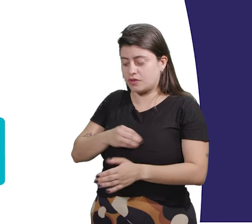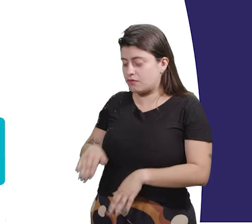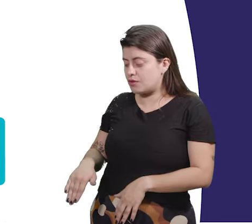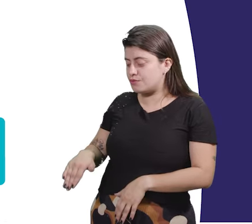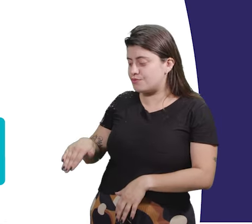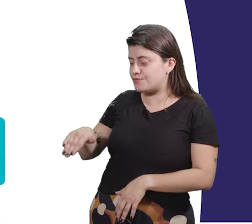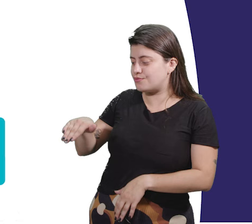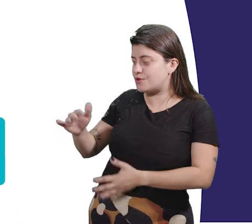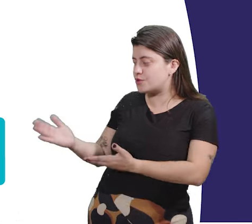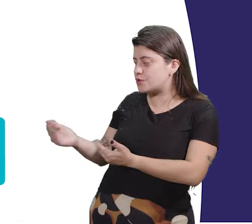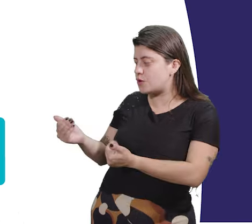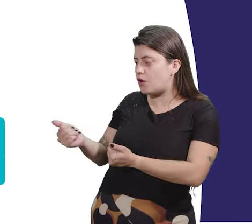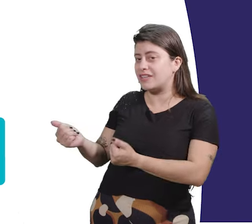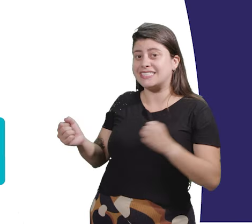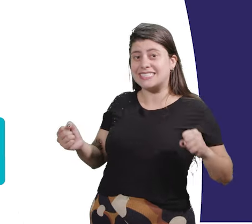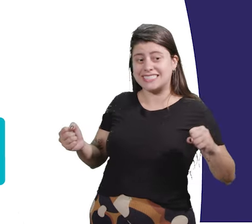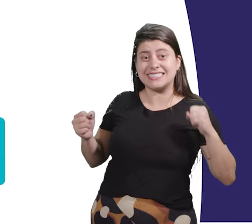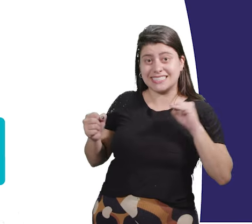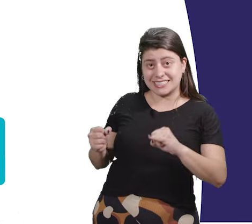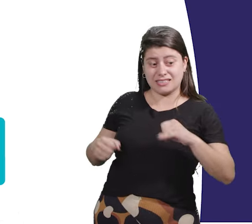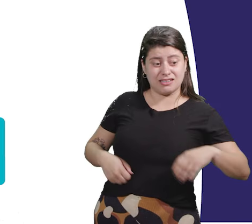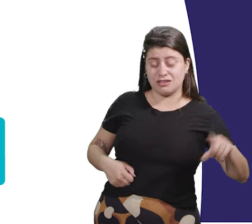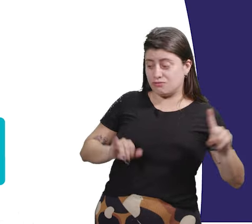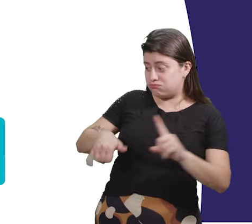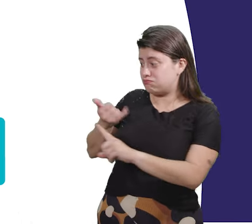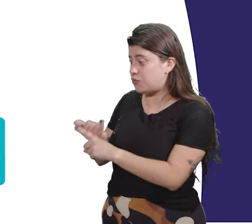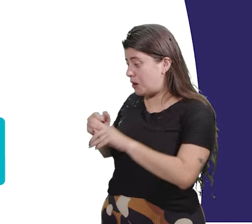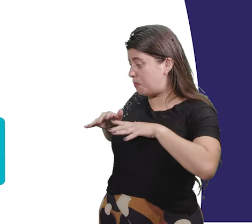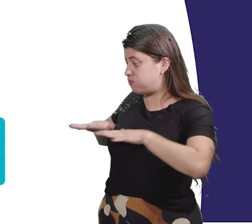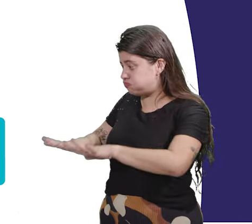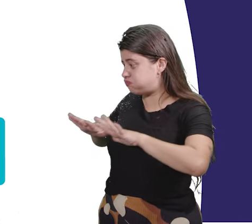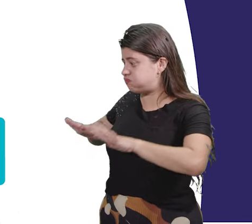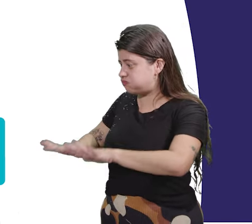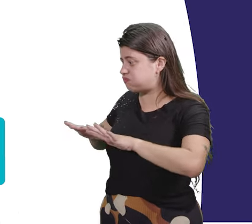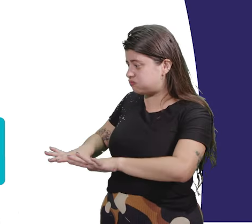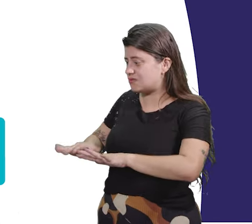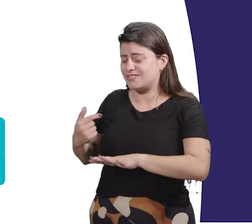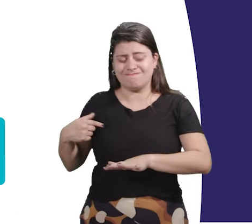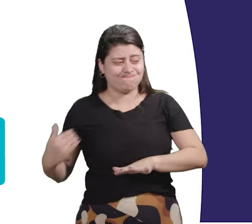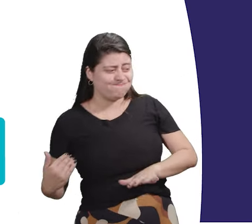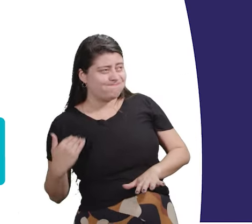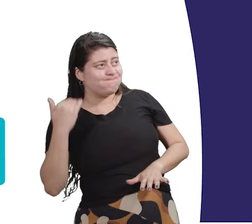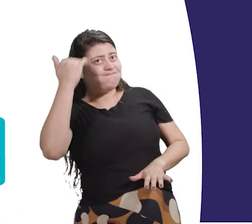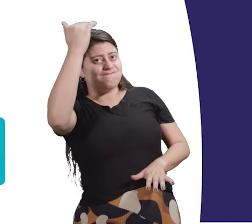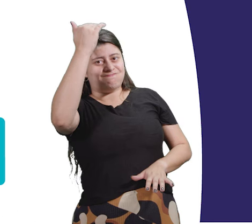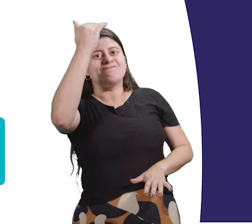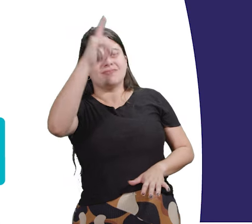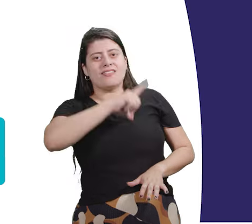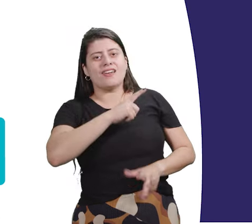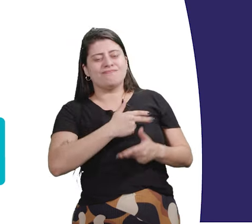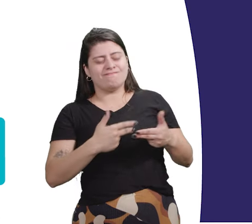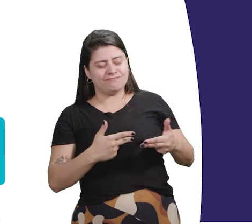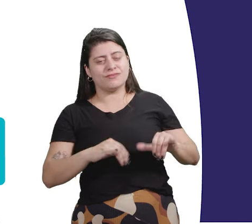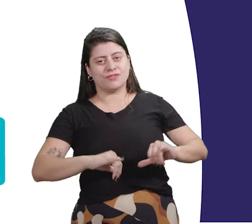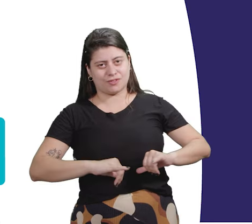muito impactante no tipo de adulto que a gente vai ter. Mas eu acredito que cabe tanto aos pais quanto às escolas trabalhar